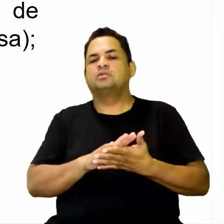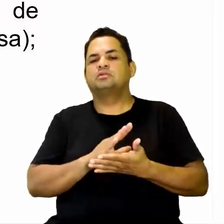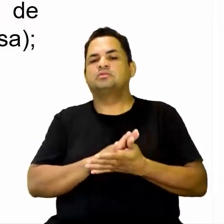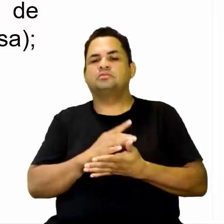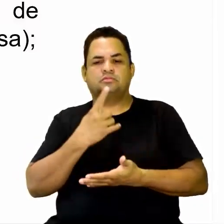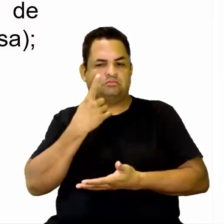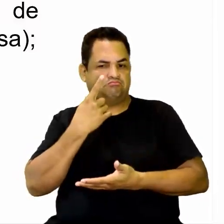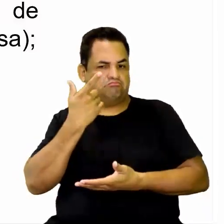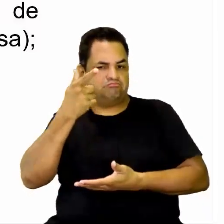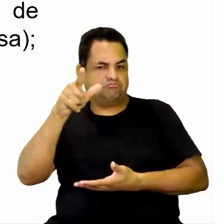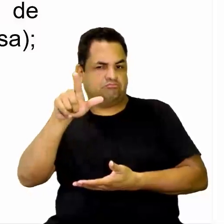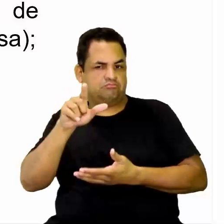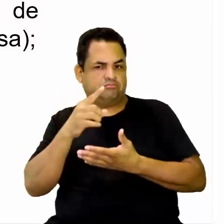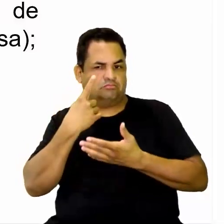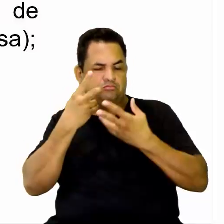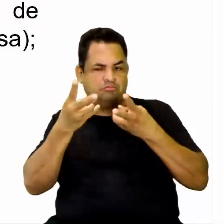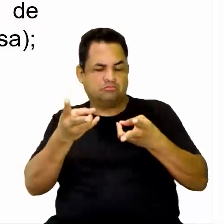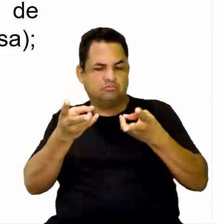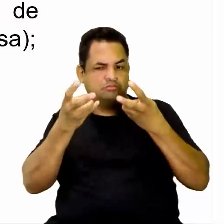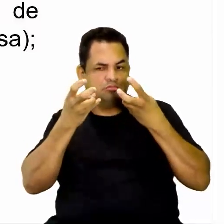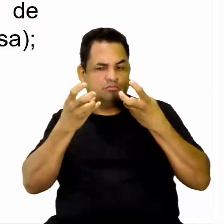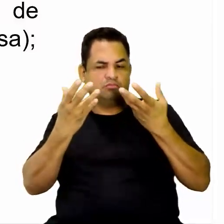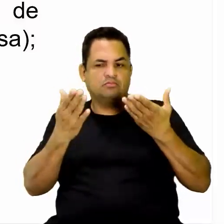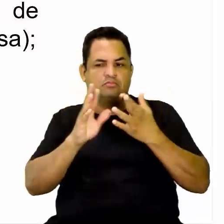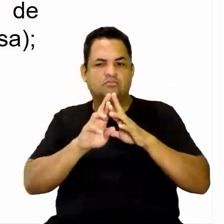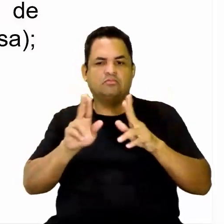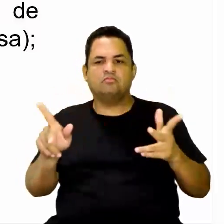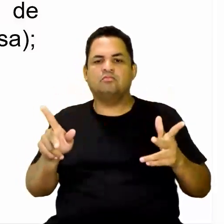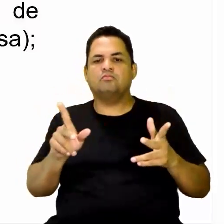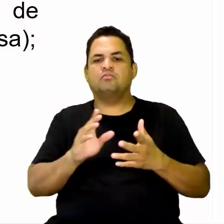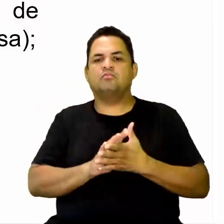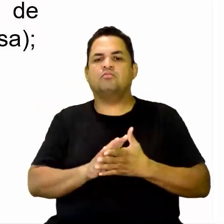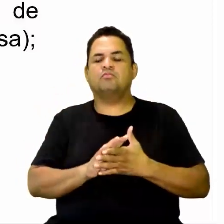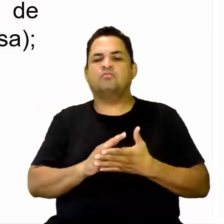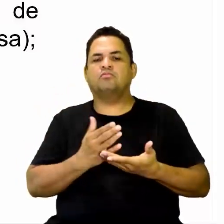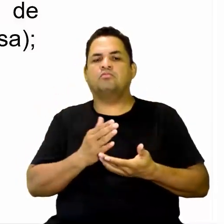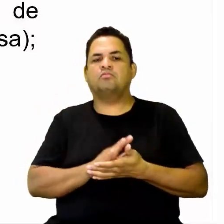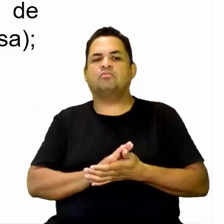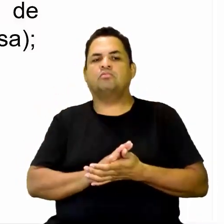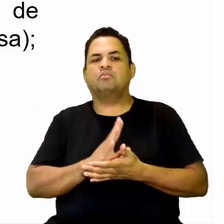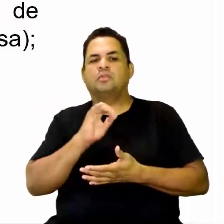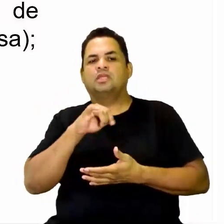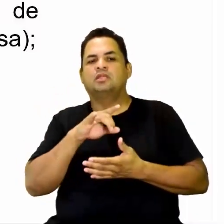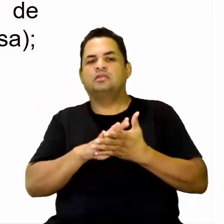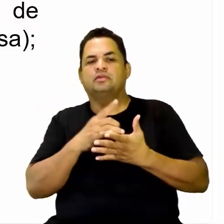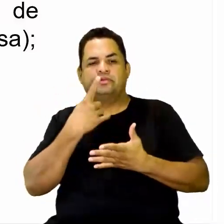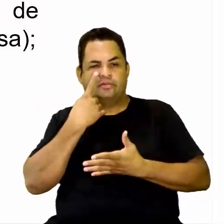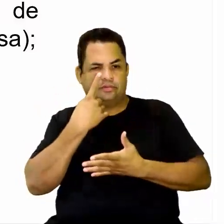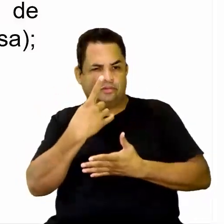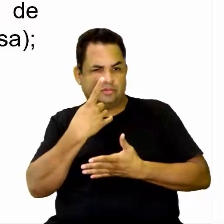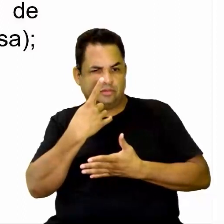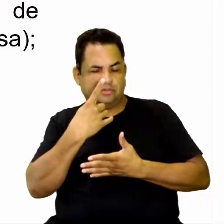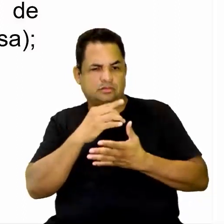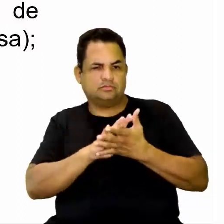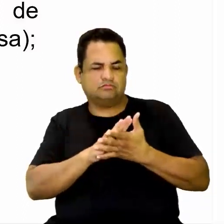você não consegue identificar diferenças. No granizo, você vê material, né?